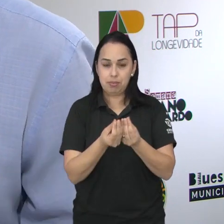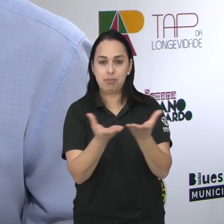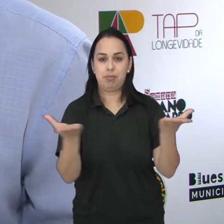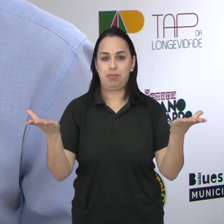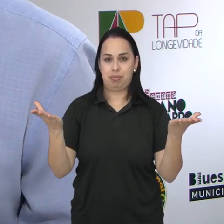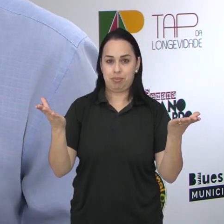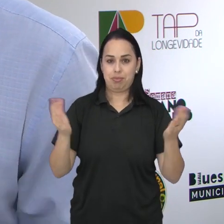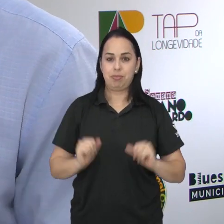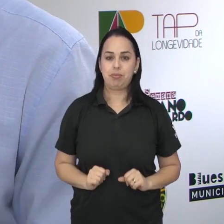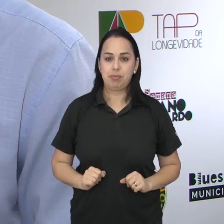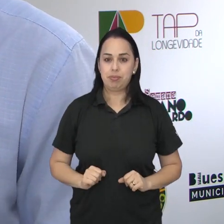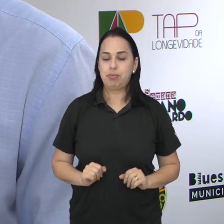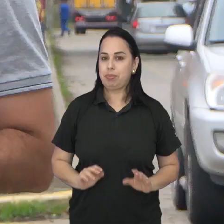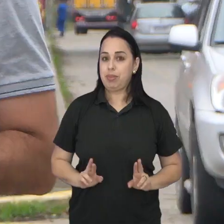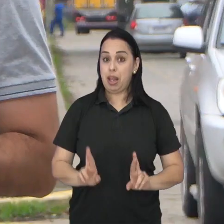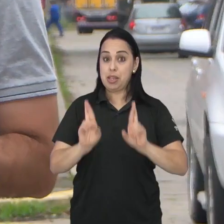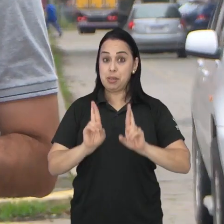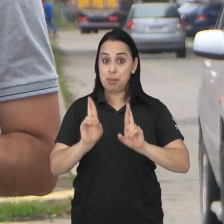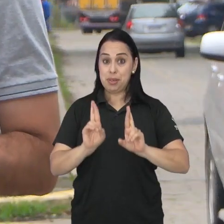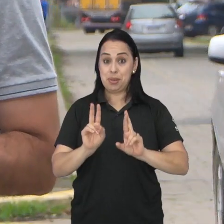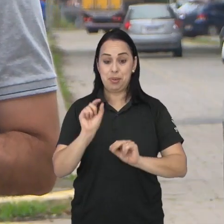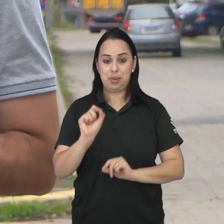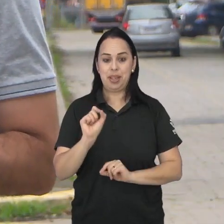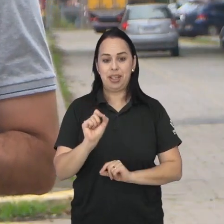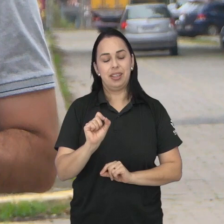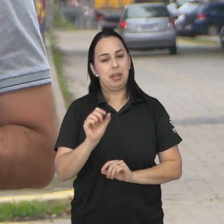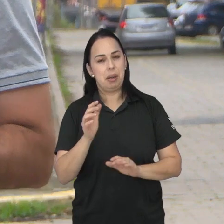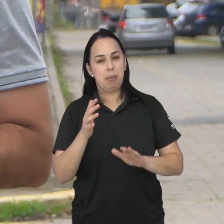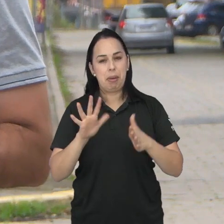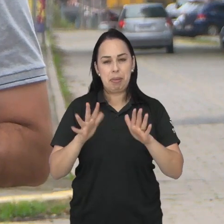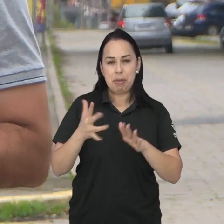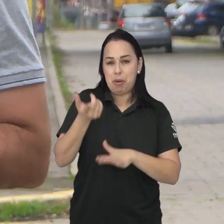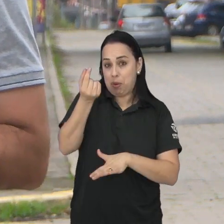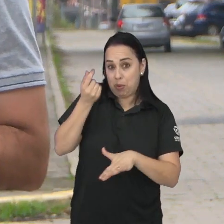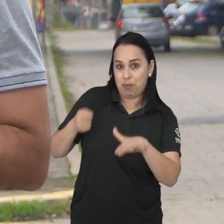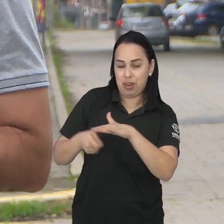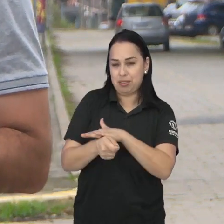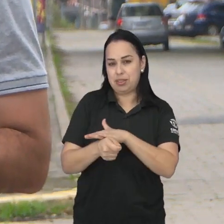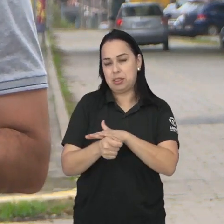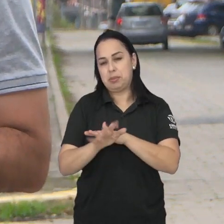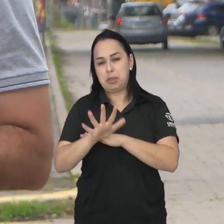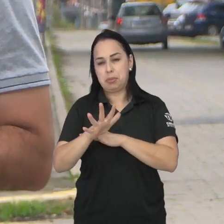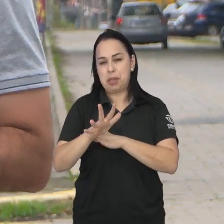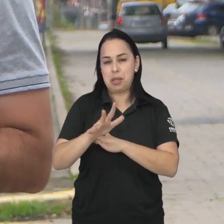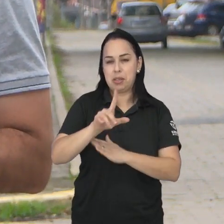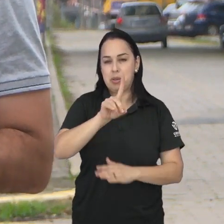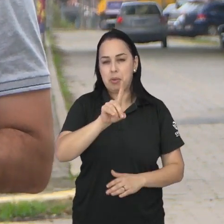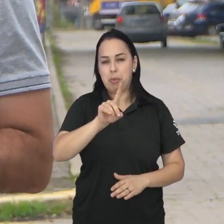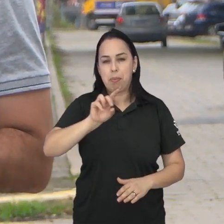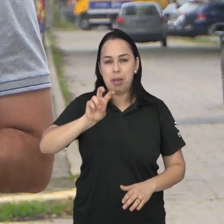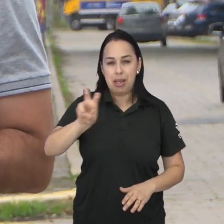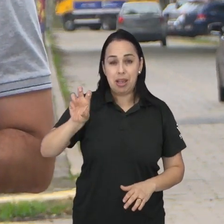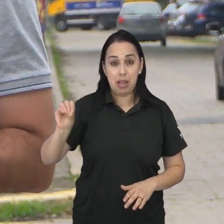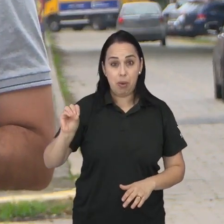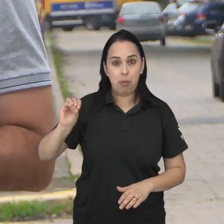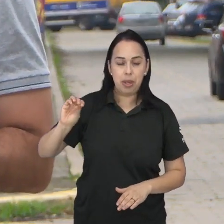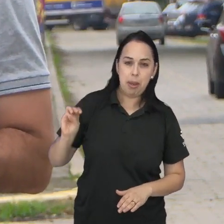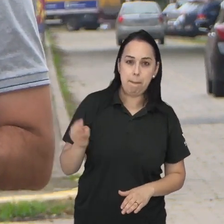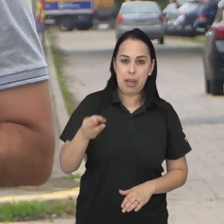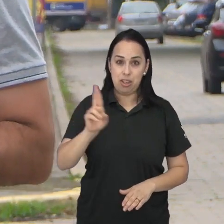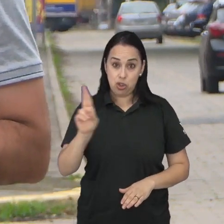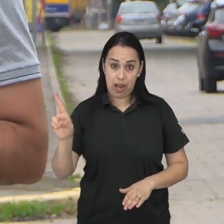para os seus artistas e produtores. A expectativa é que a verba destinada para a cultura este ano seja de aproximadamente